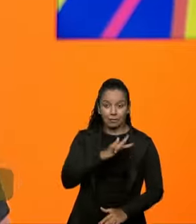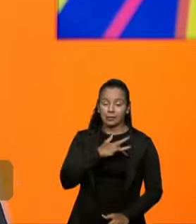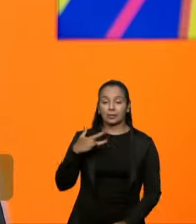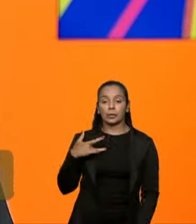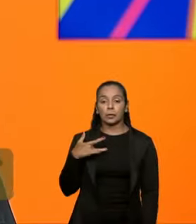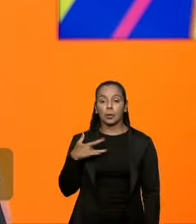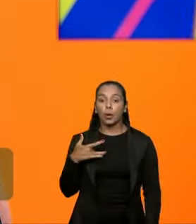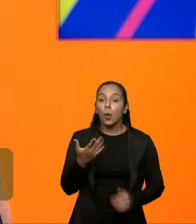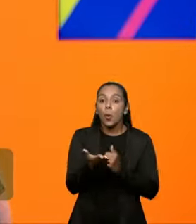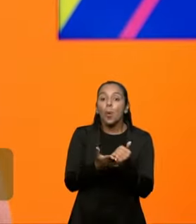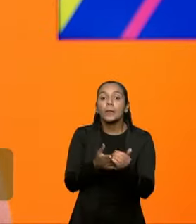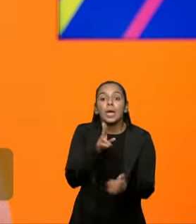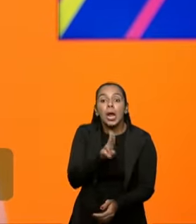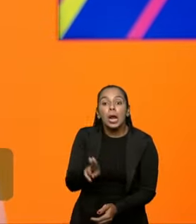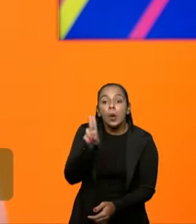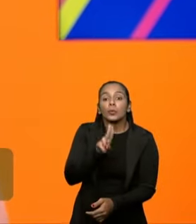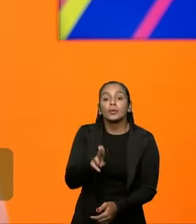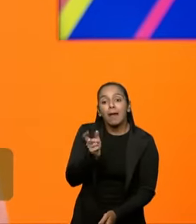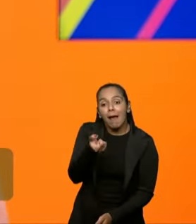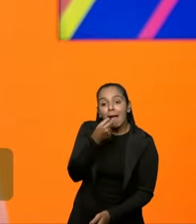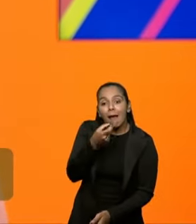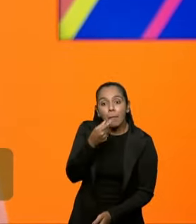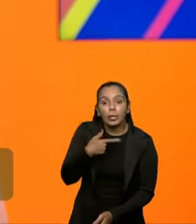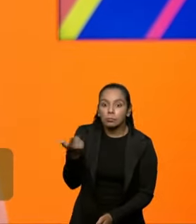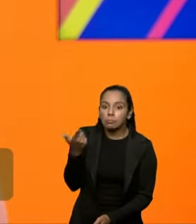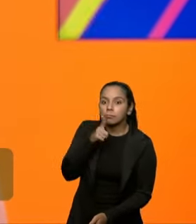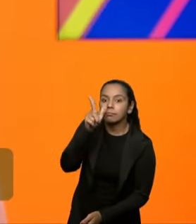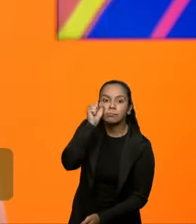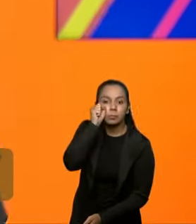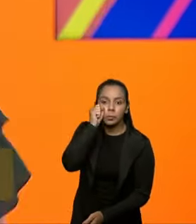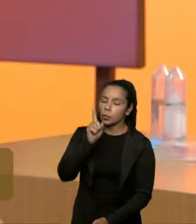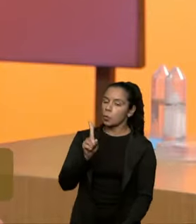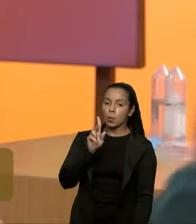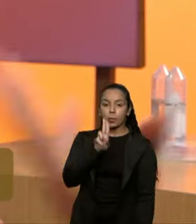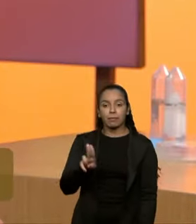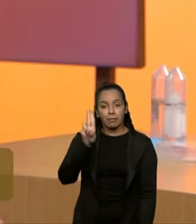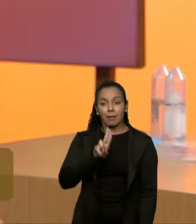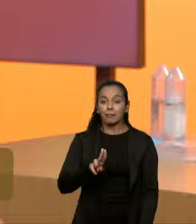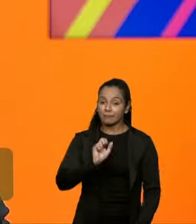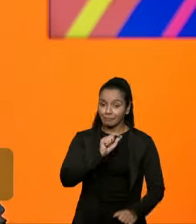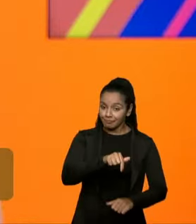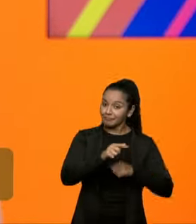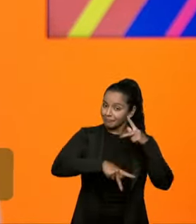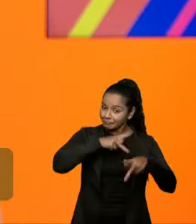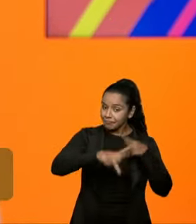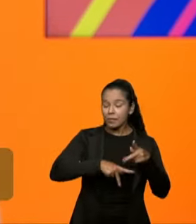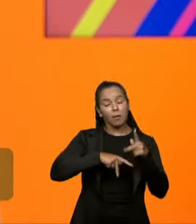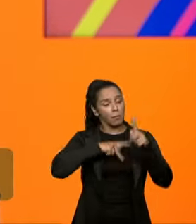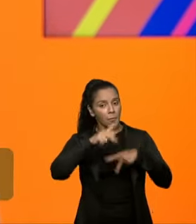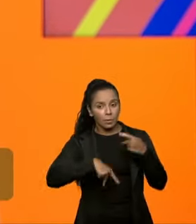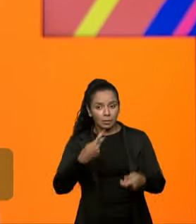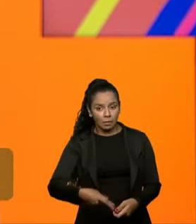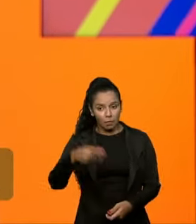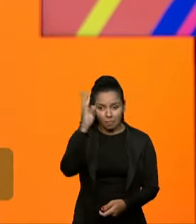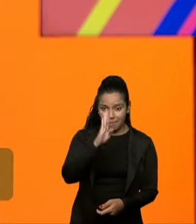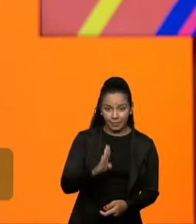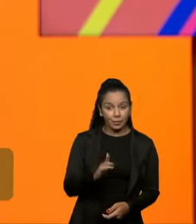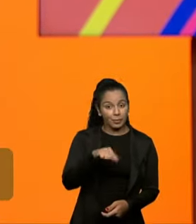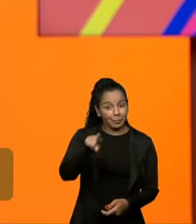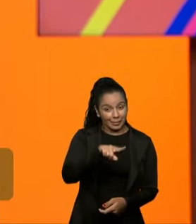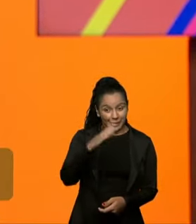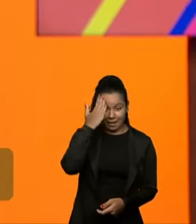usar remédio para insônia que não usavam. Nossa. Essa população. E a população brasileira, para vocês terem uma ideia,